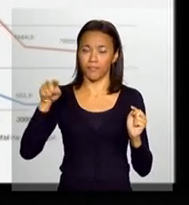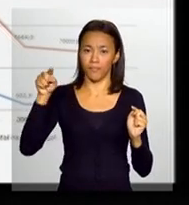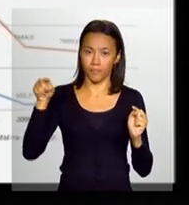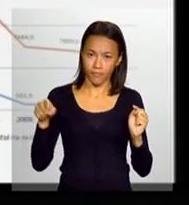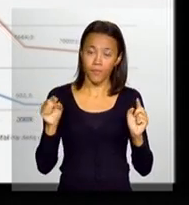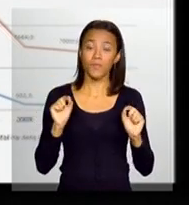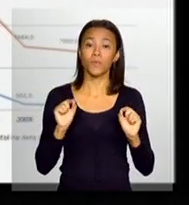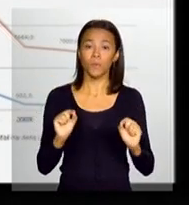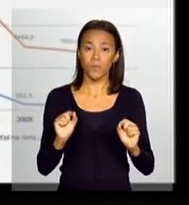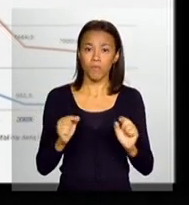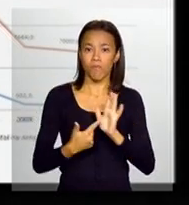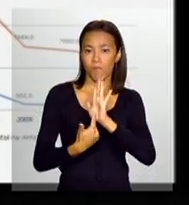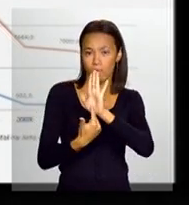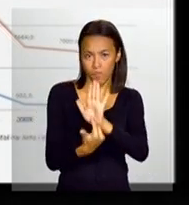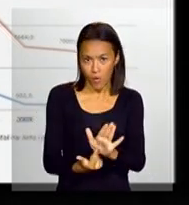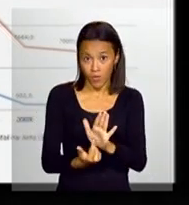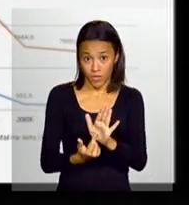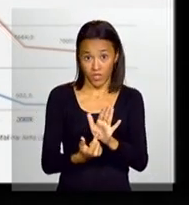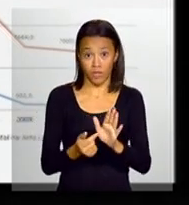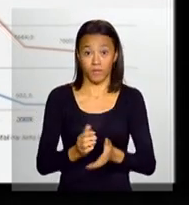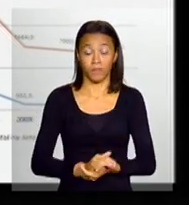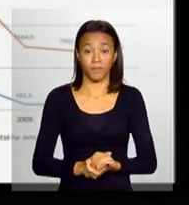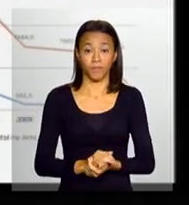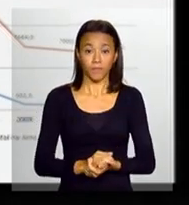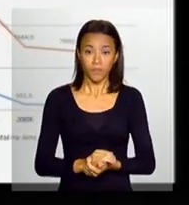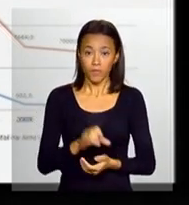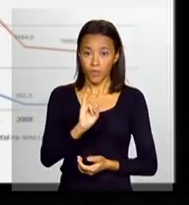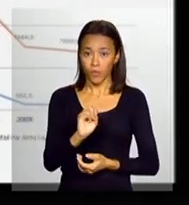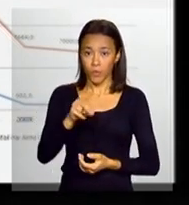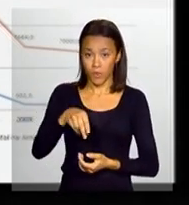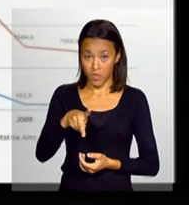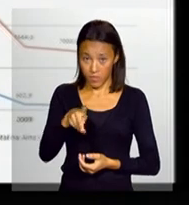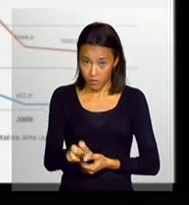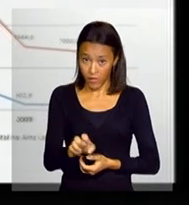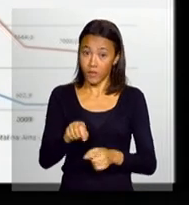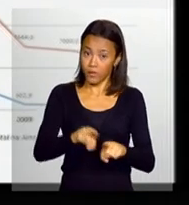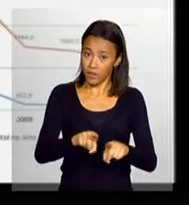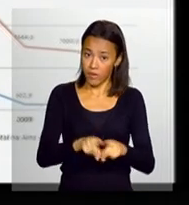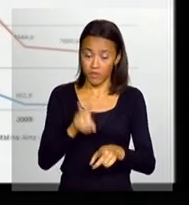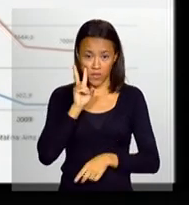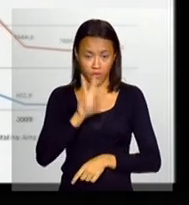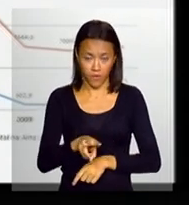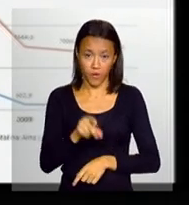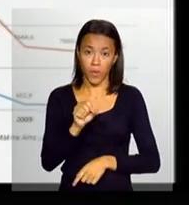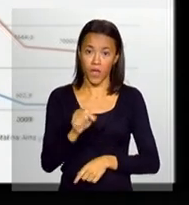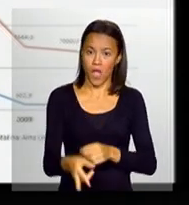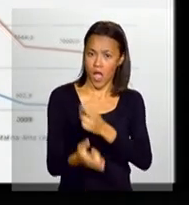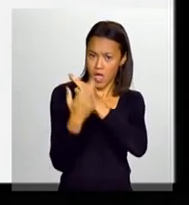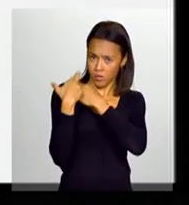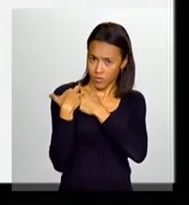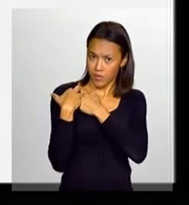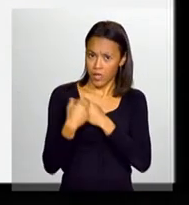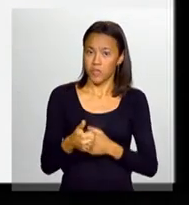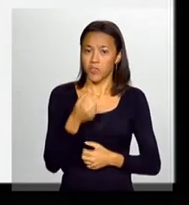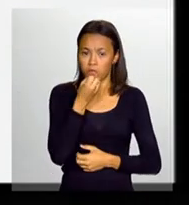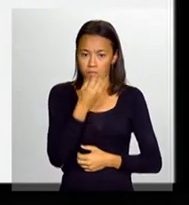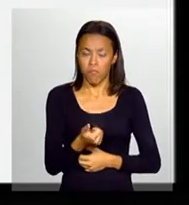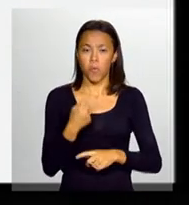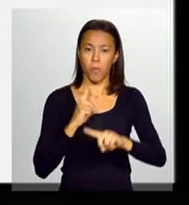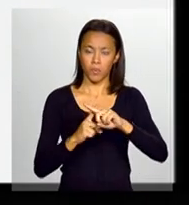pouco dos gráficos do INPE e o papel positivo que a soja desempenhou nessa